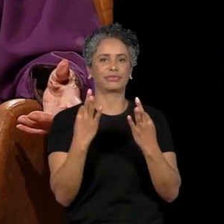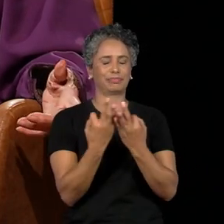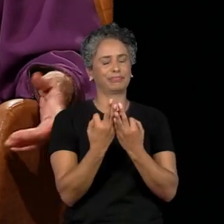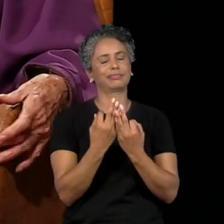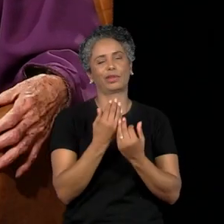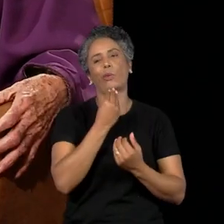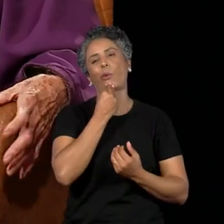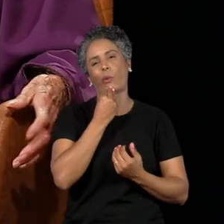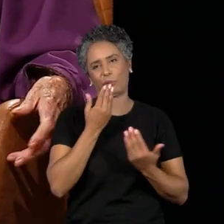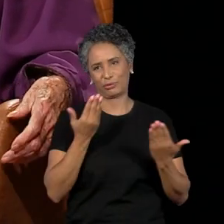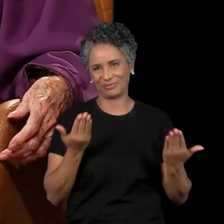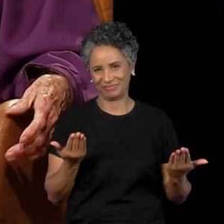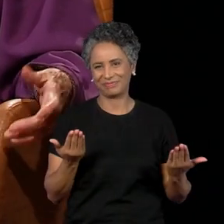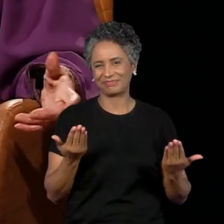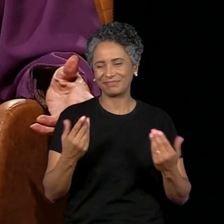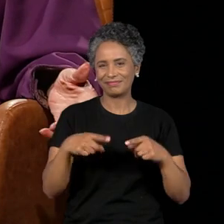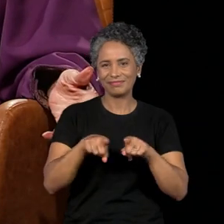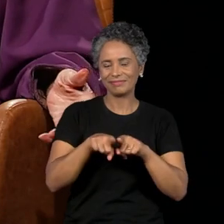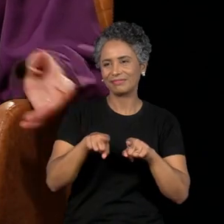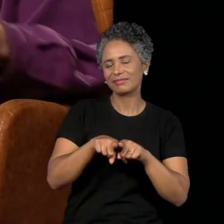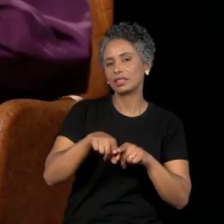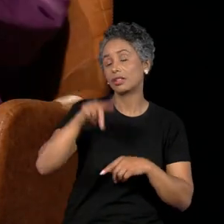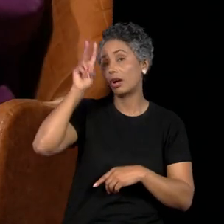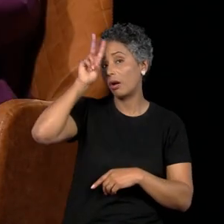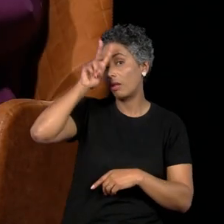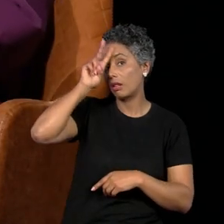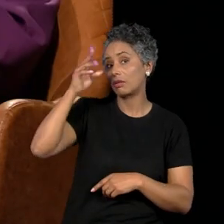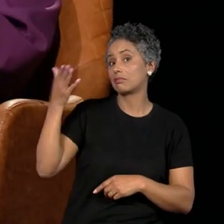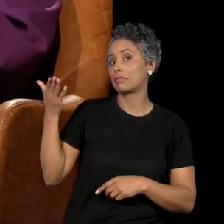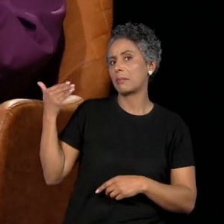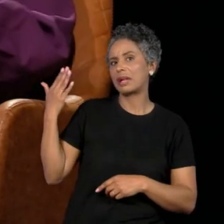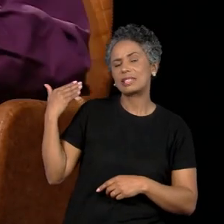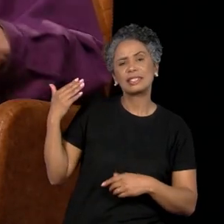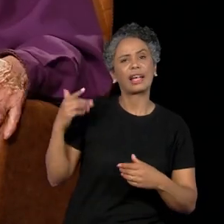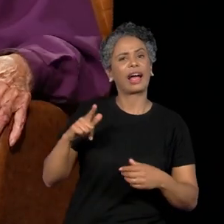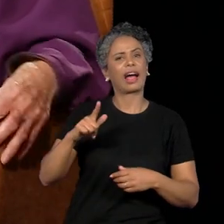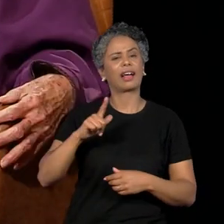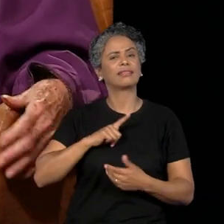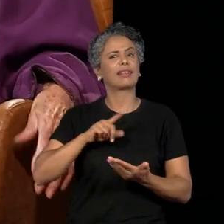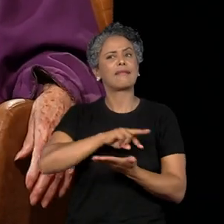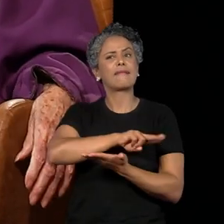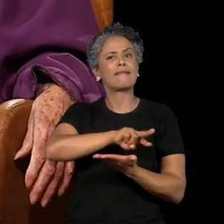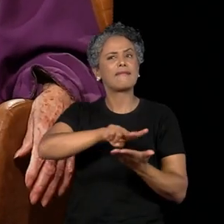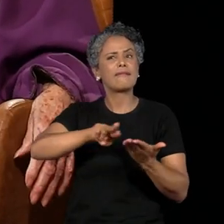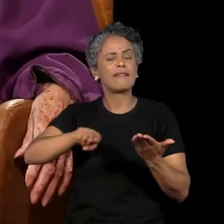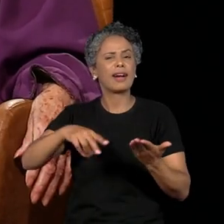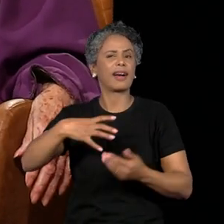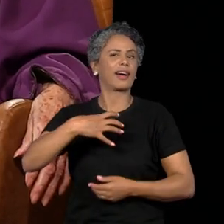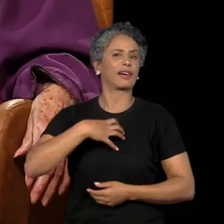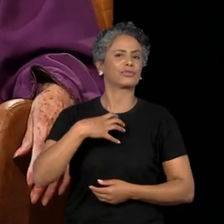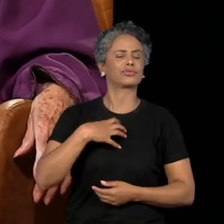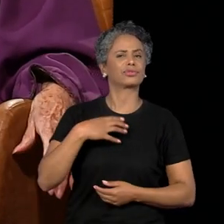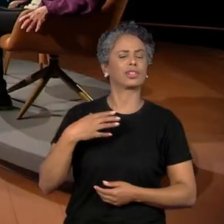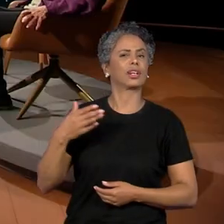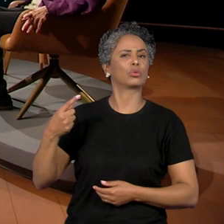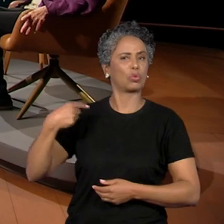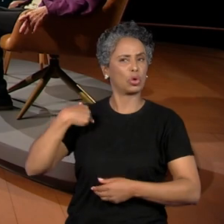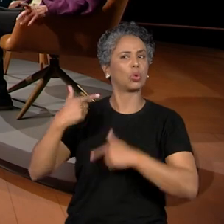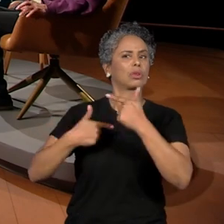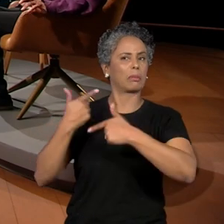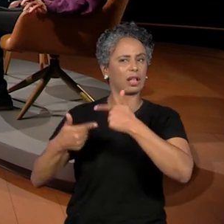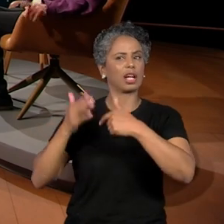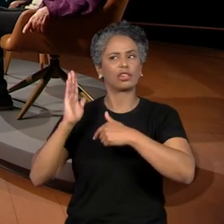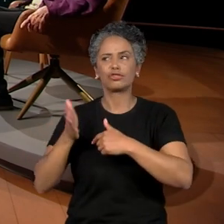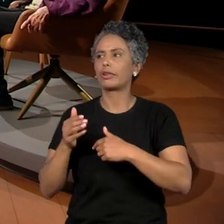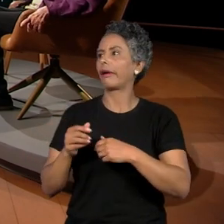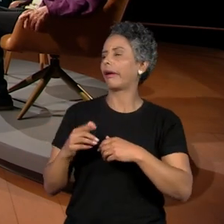ele fez uma banca de frutas para eu vender na porta de um restaurante. Trabalhei em casa de cortina, sei, portanto,